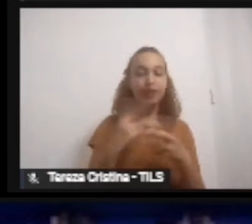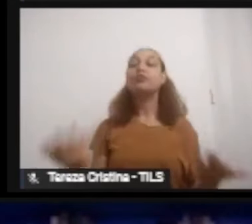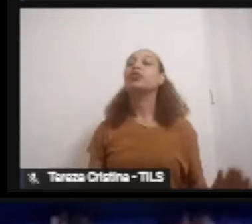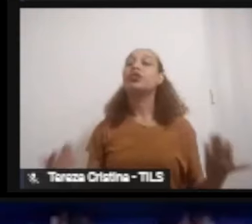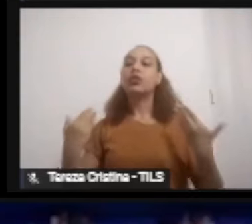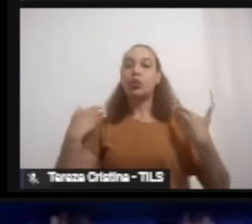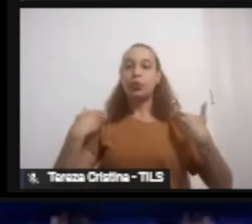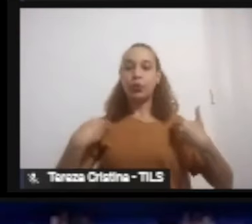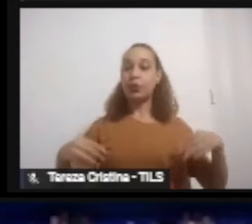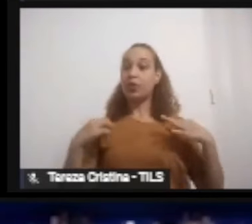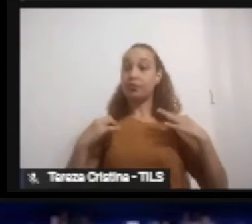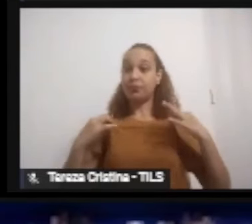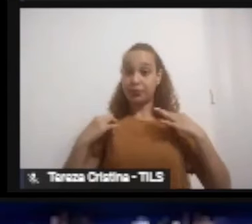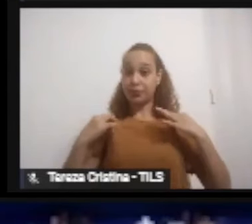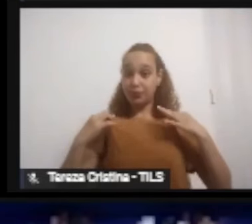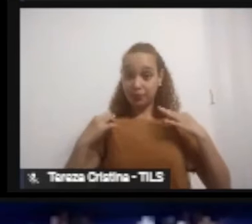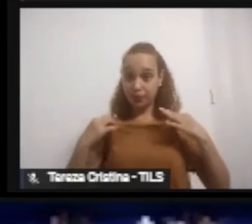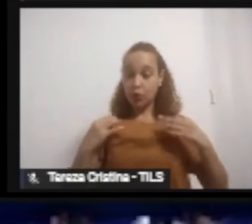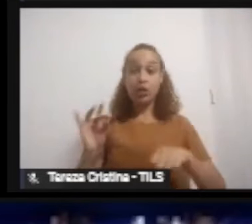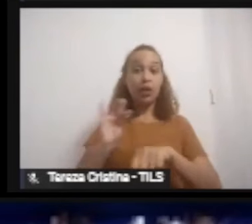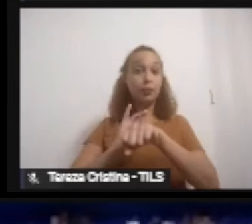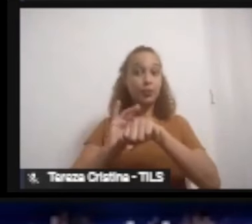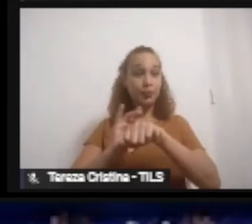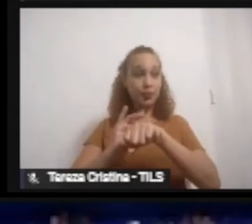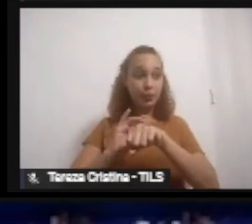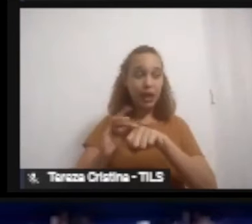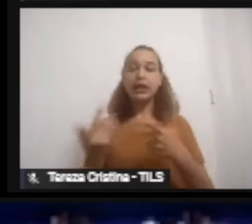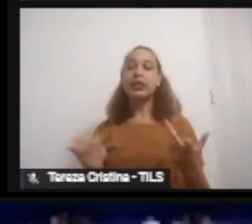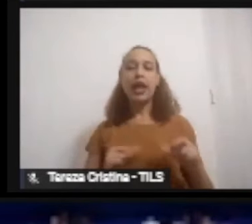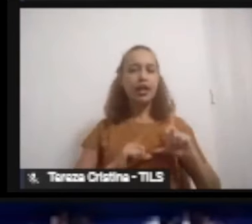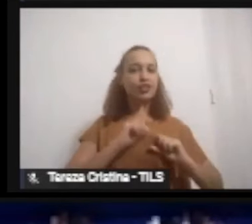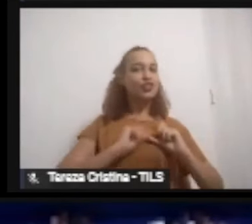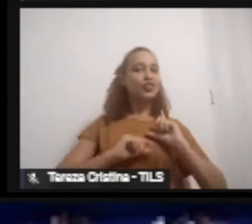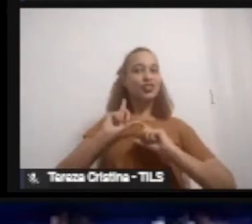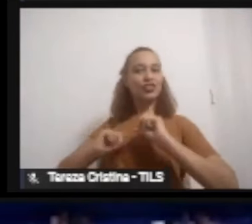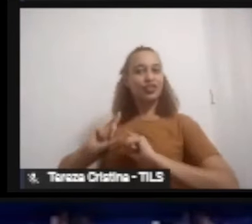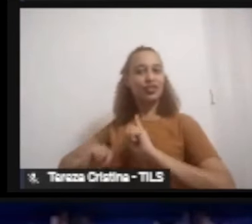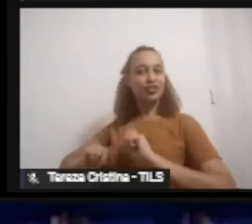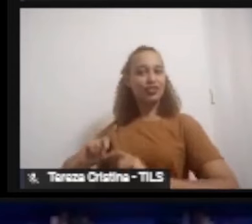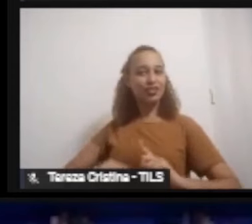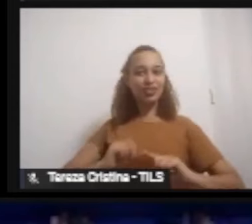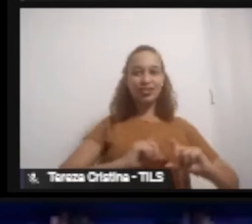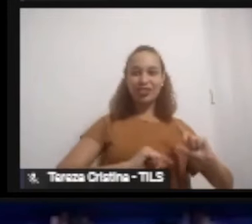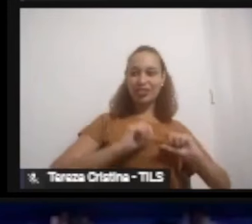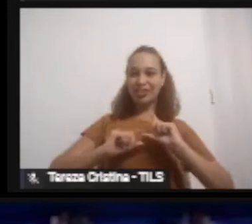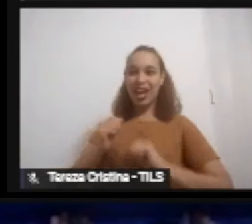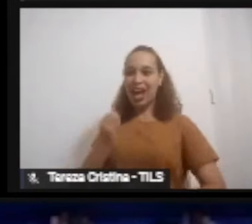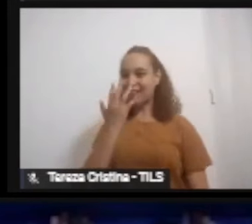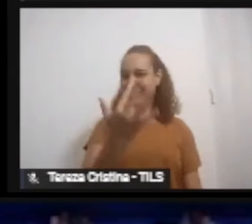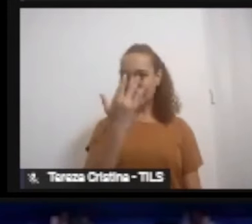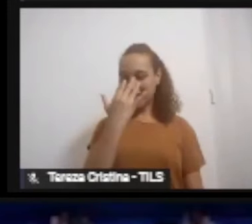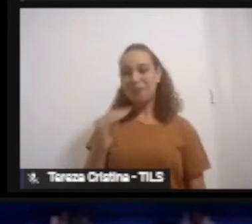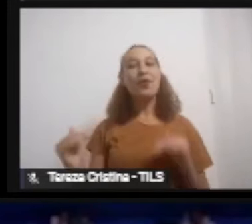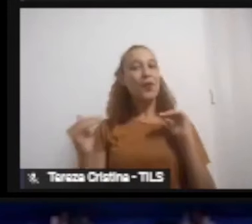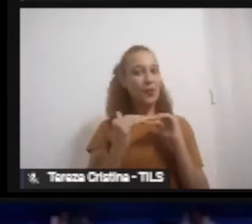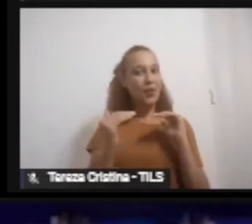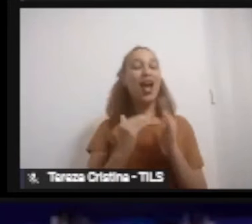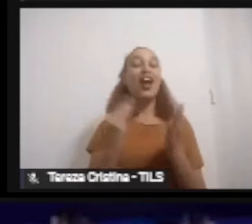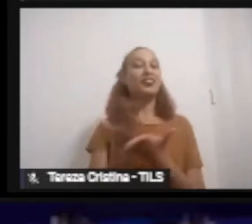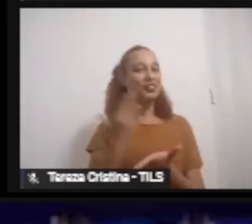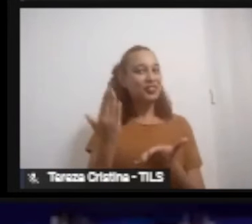uma blusa que é preta, cheia de estrelas coloridas para combinar com o livro, que também é